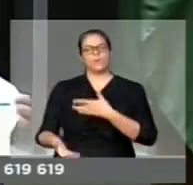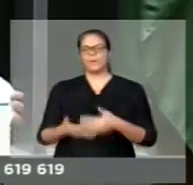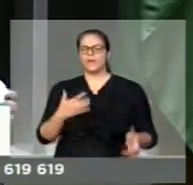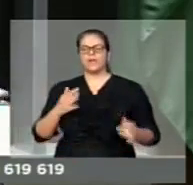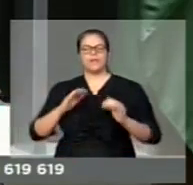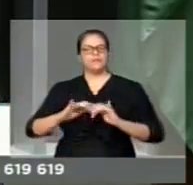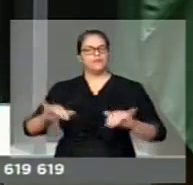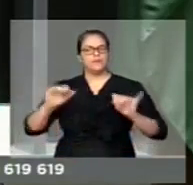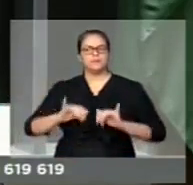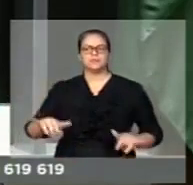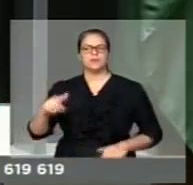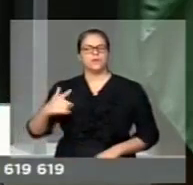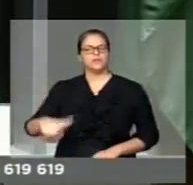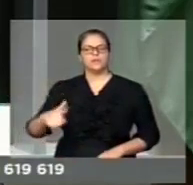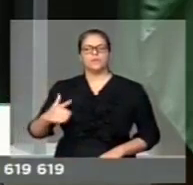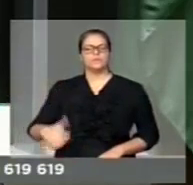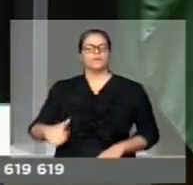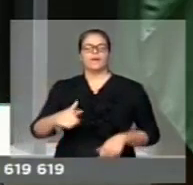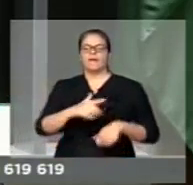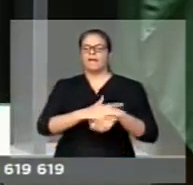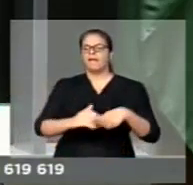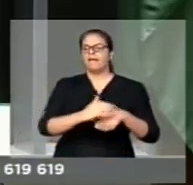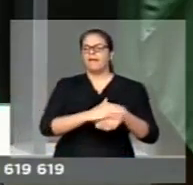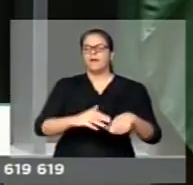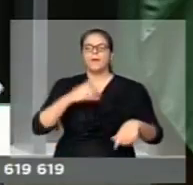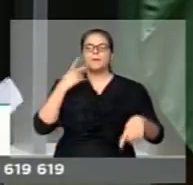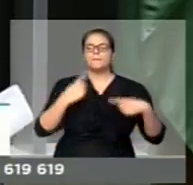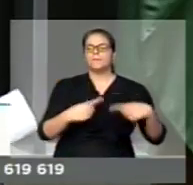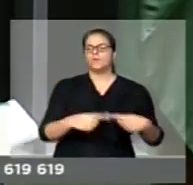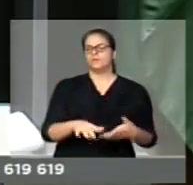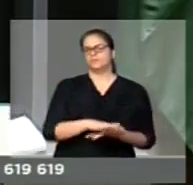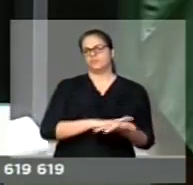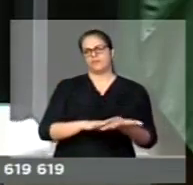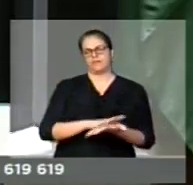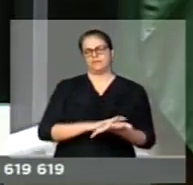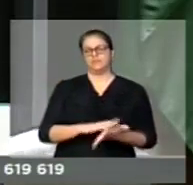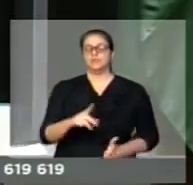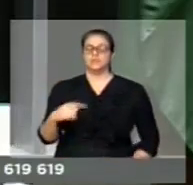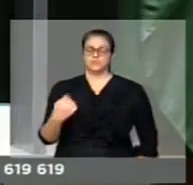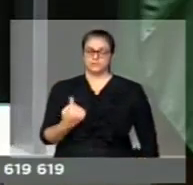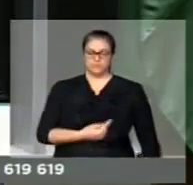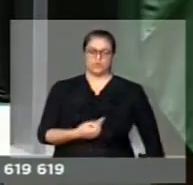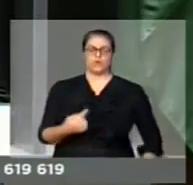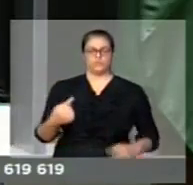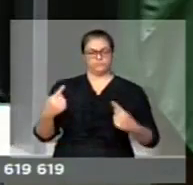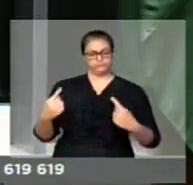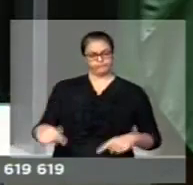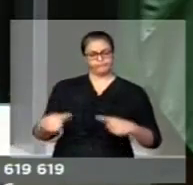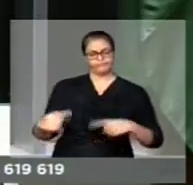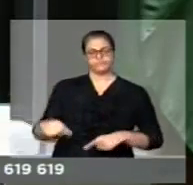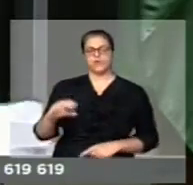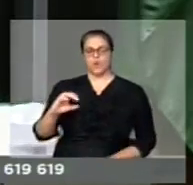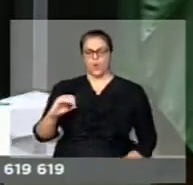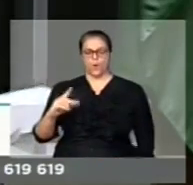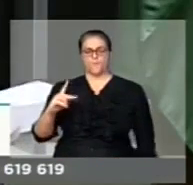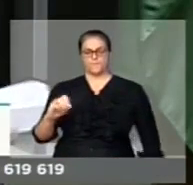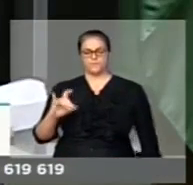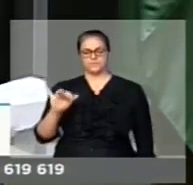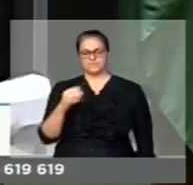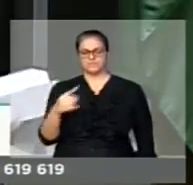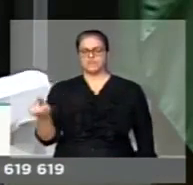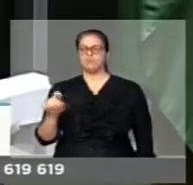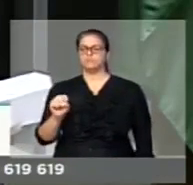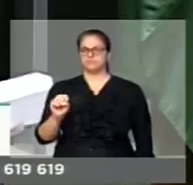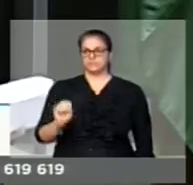para nenhum lado político. Coitado de nós da oposição, que somos, deputado Átila Lira, se não fosse